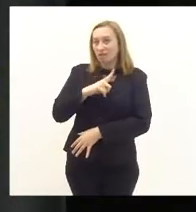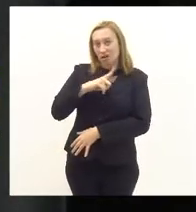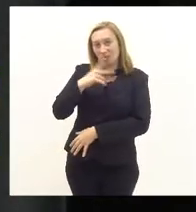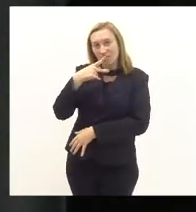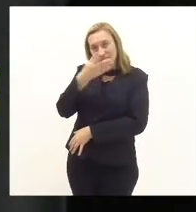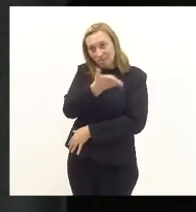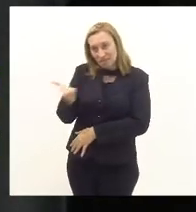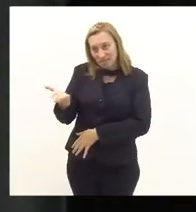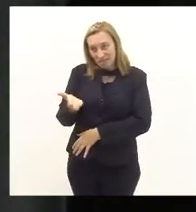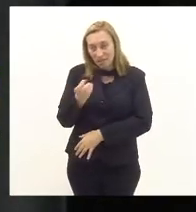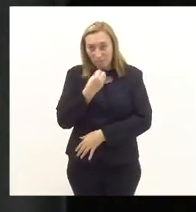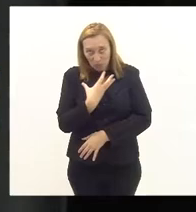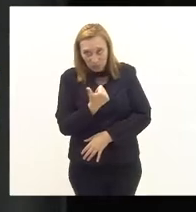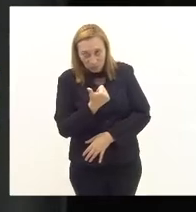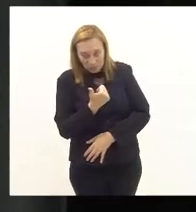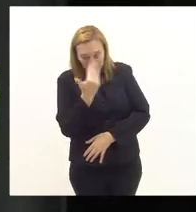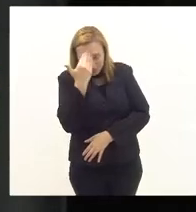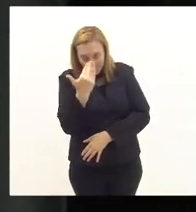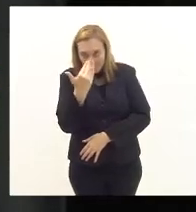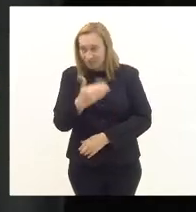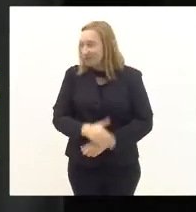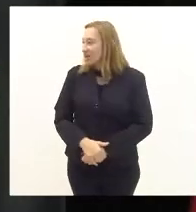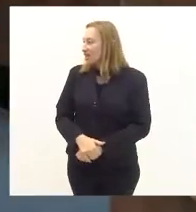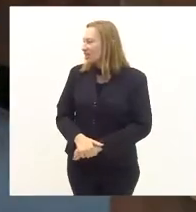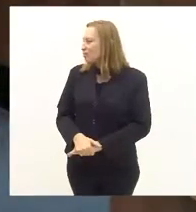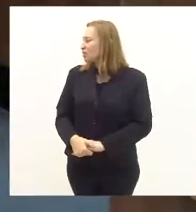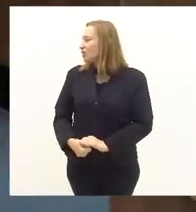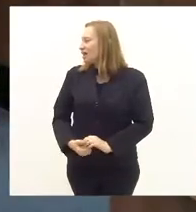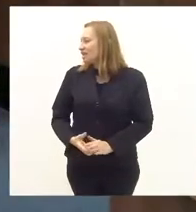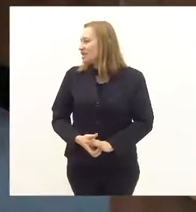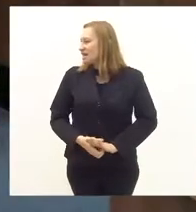para vocês. Tá bom? Obrigado.